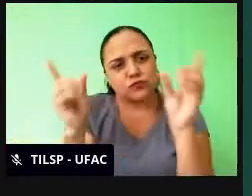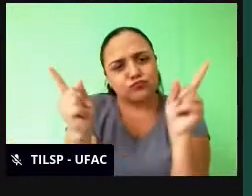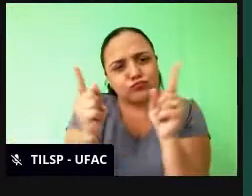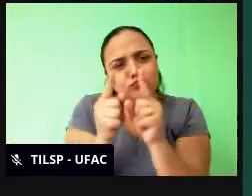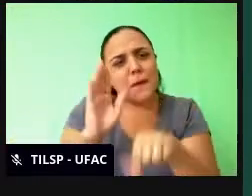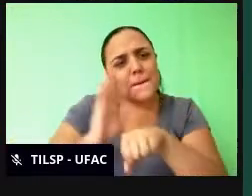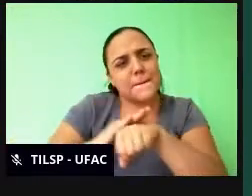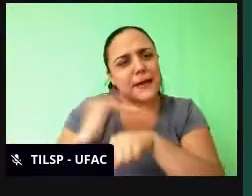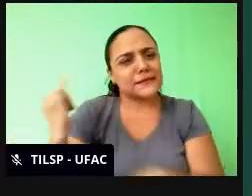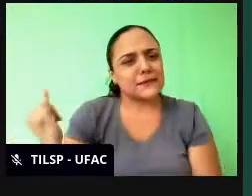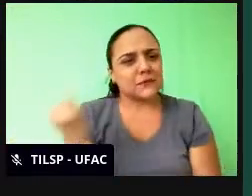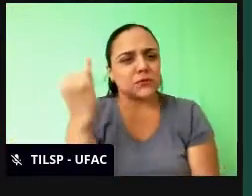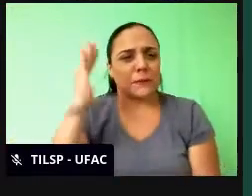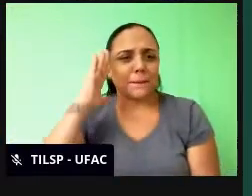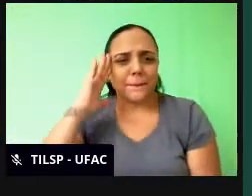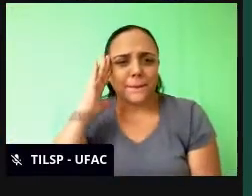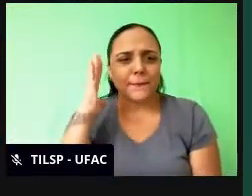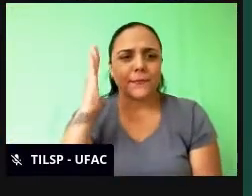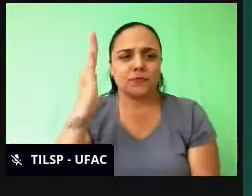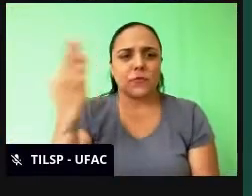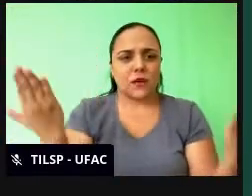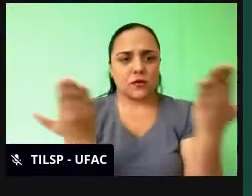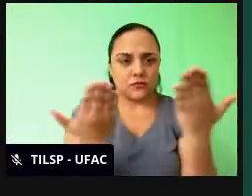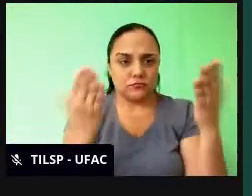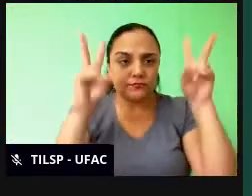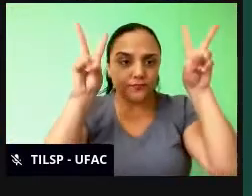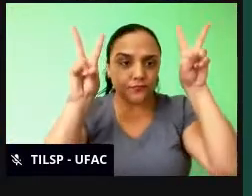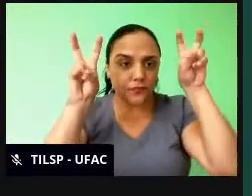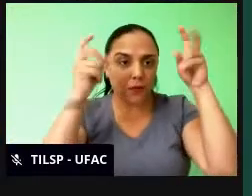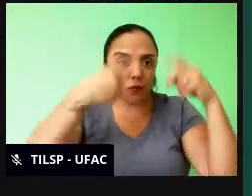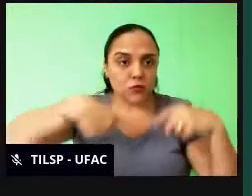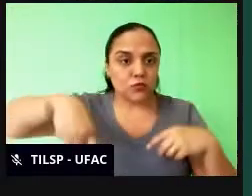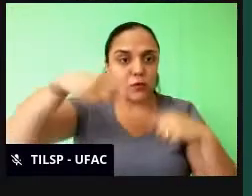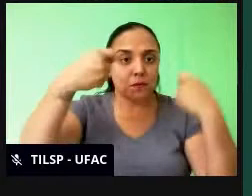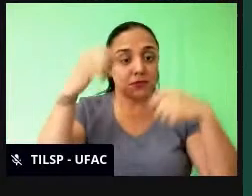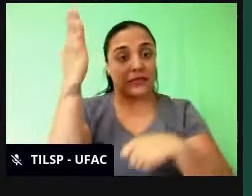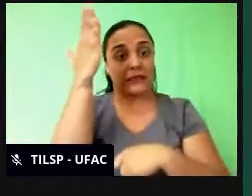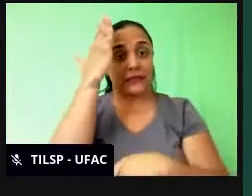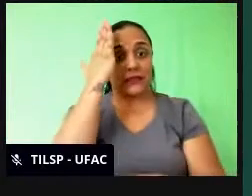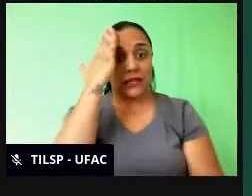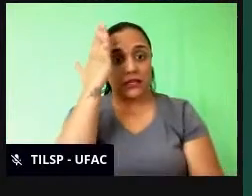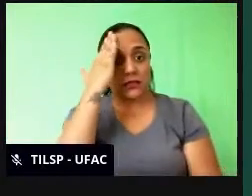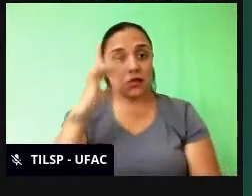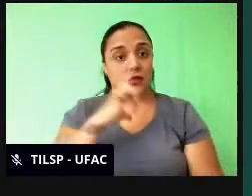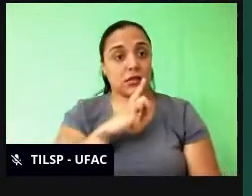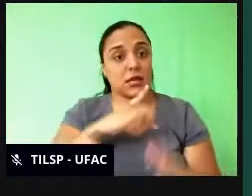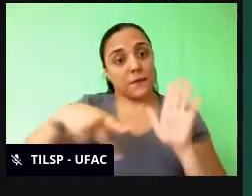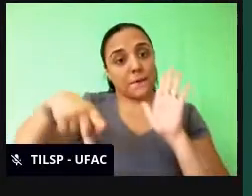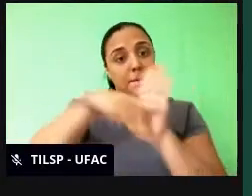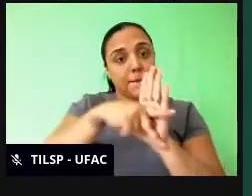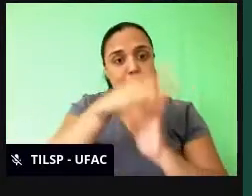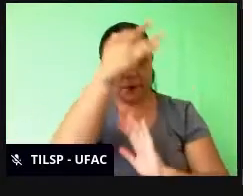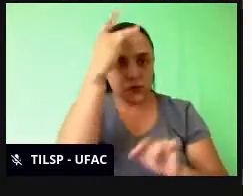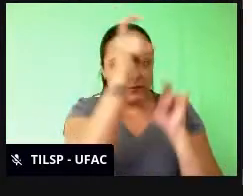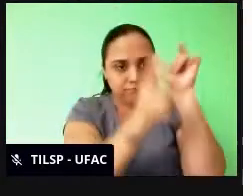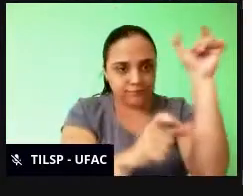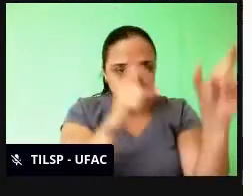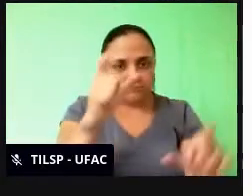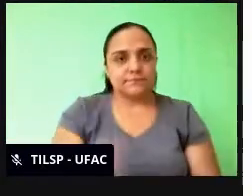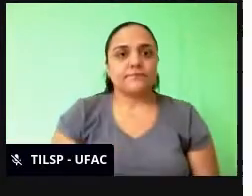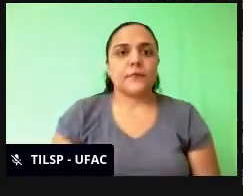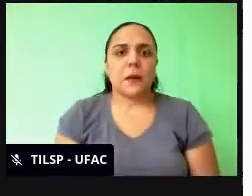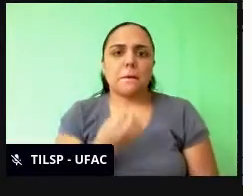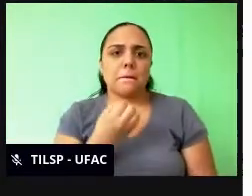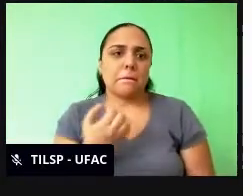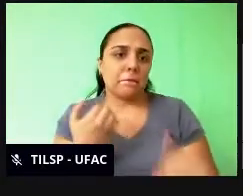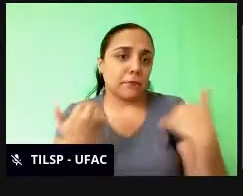pontos principais que a gente tem que saber, que a gente tem que ter atenção no manejo clínico desses indivíduos. Bom,